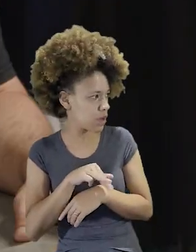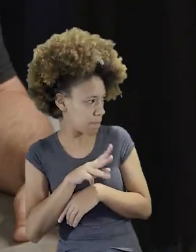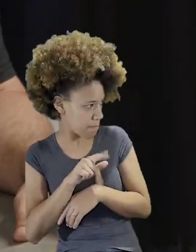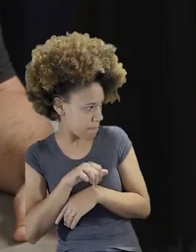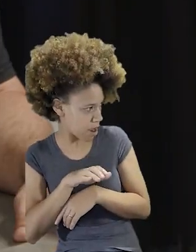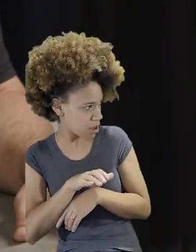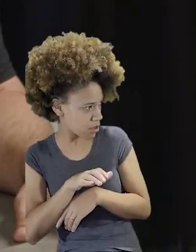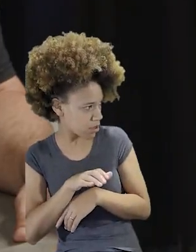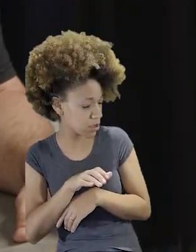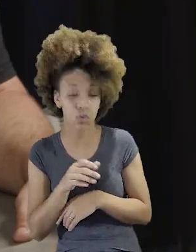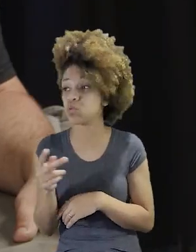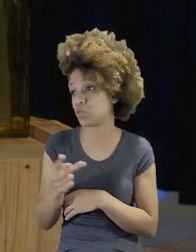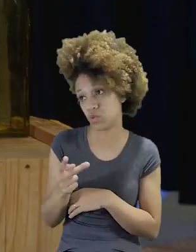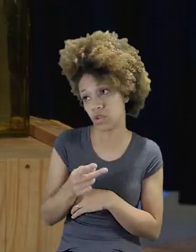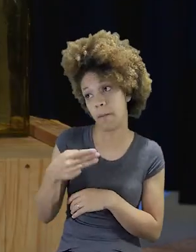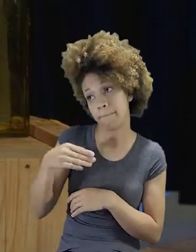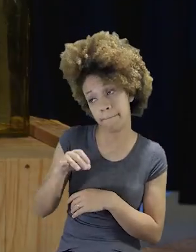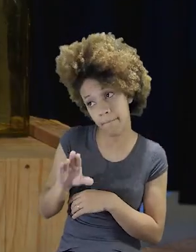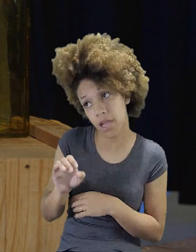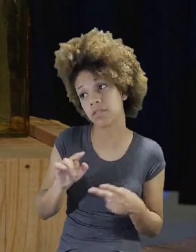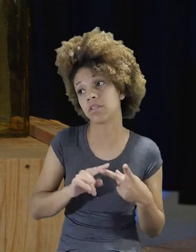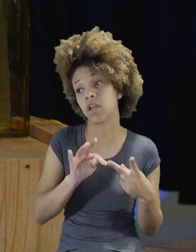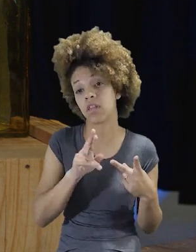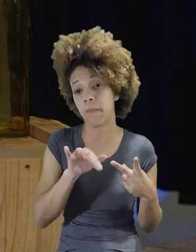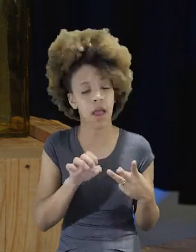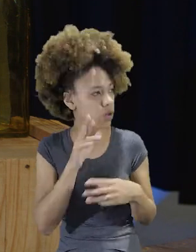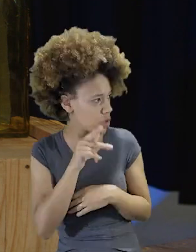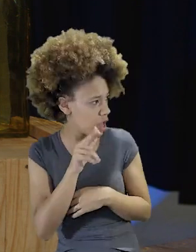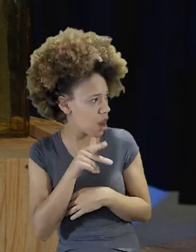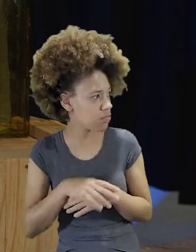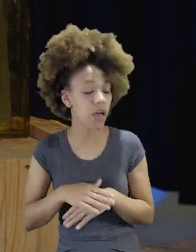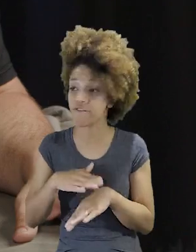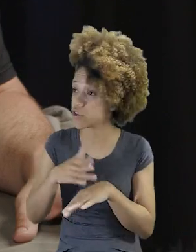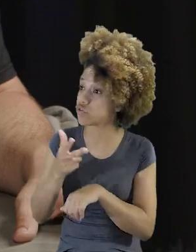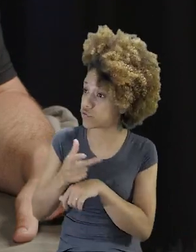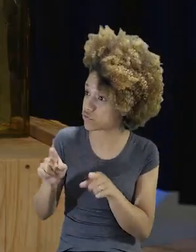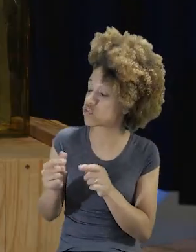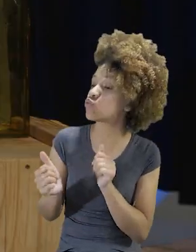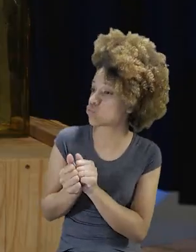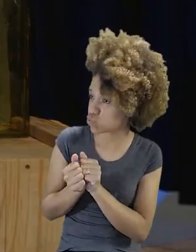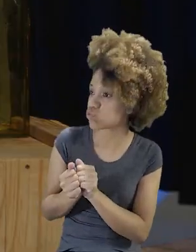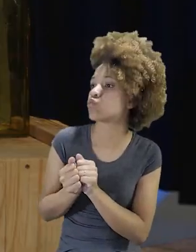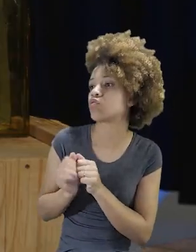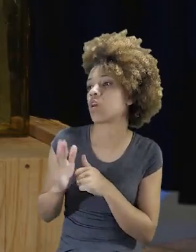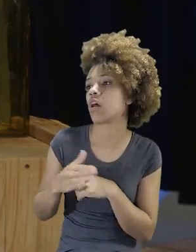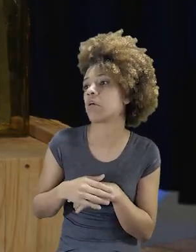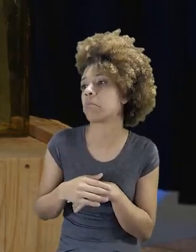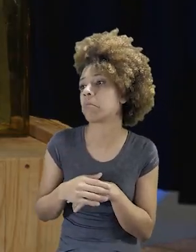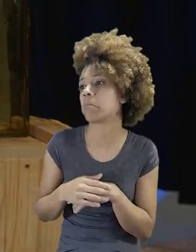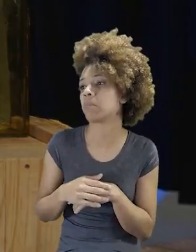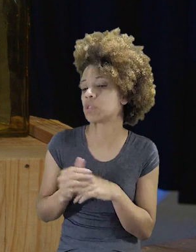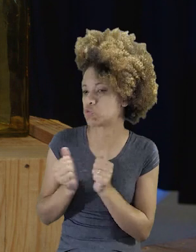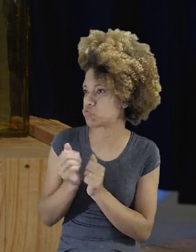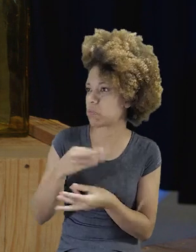filme tá ligado é os dois map Stones fizeram um videoclipe juntos já